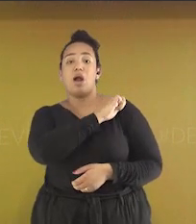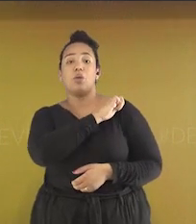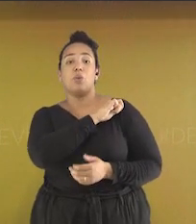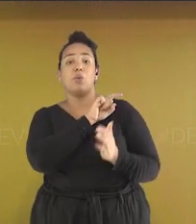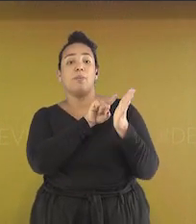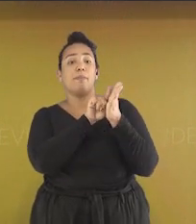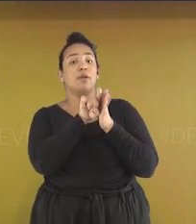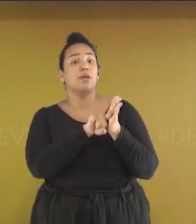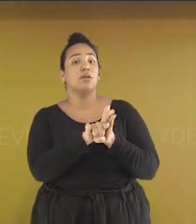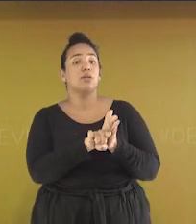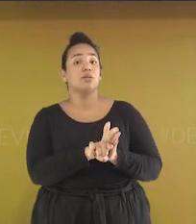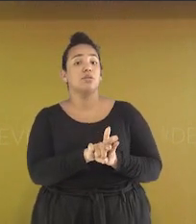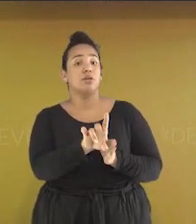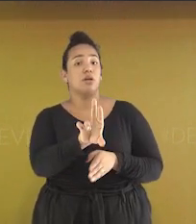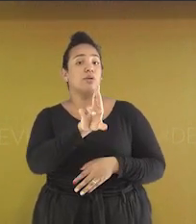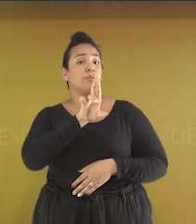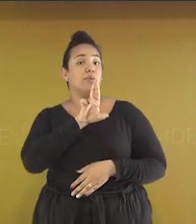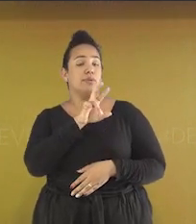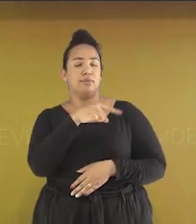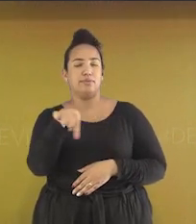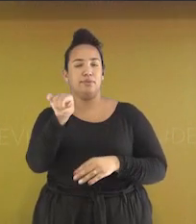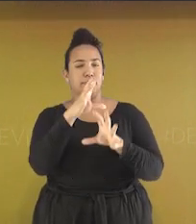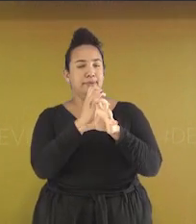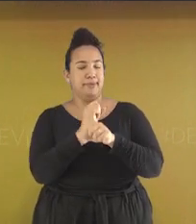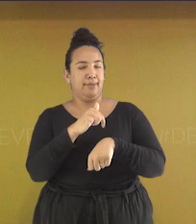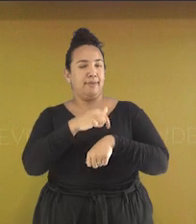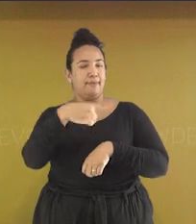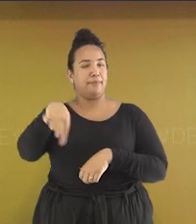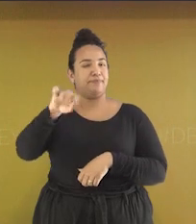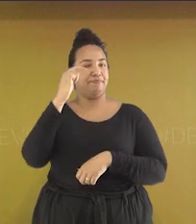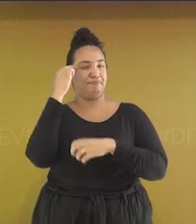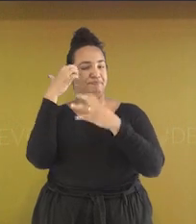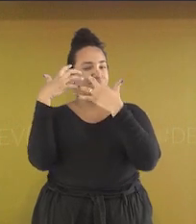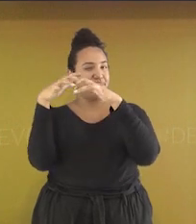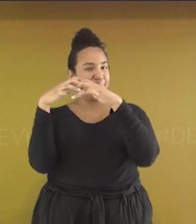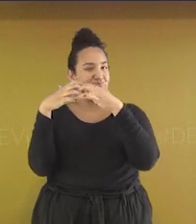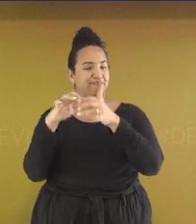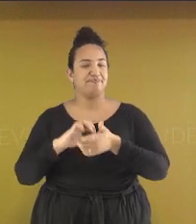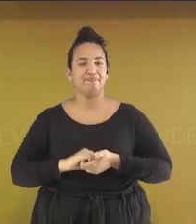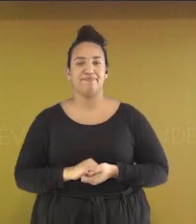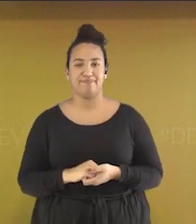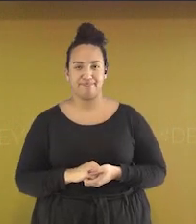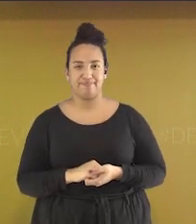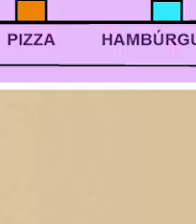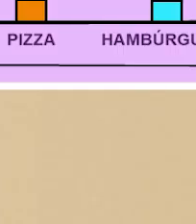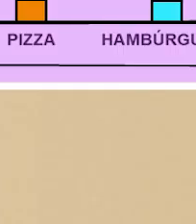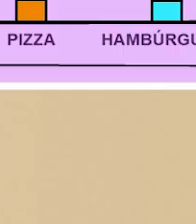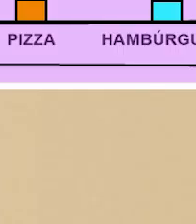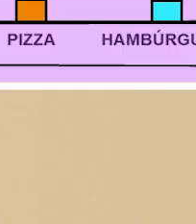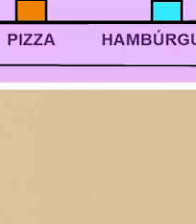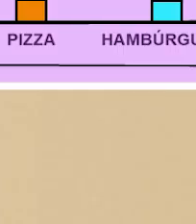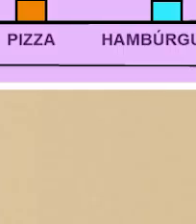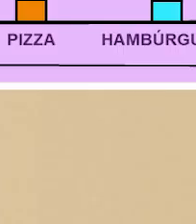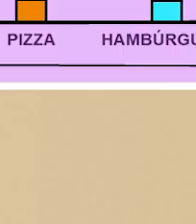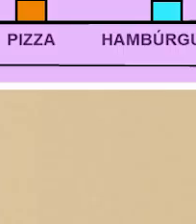alunos responderam essa pesquisa? Faça a conta aí que eu vou dar um tempo para vocês pensarem.